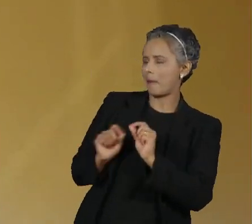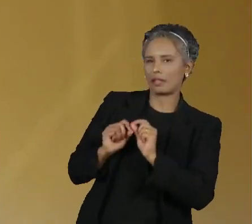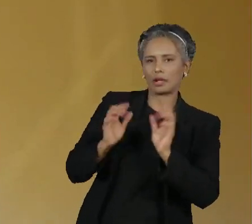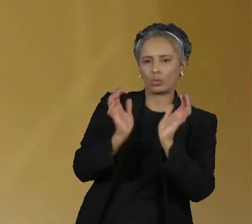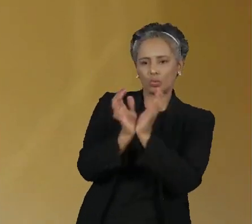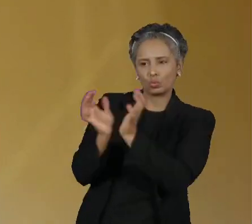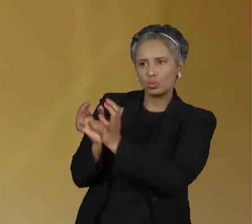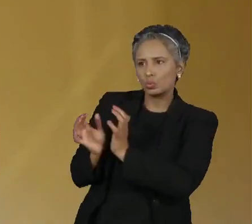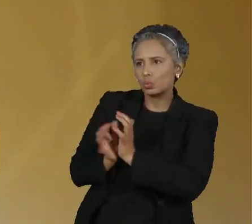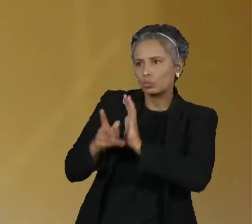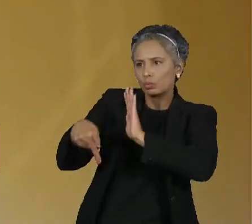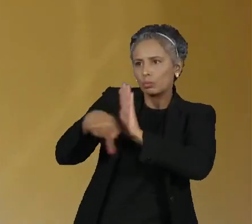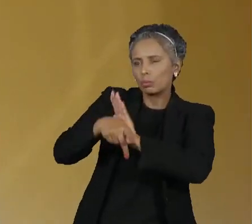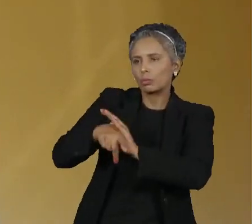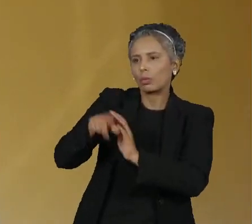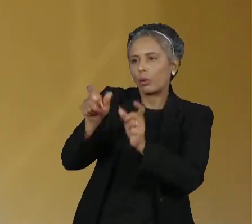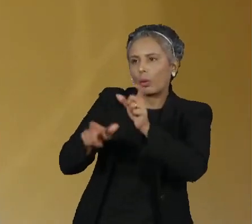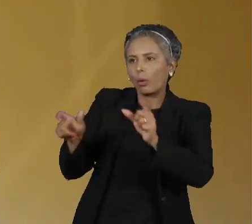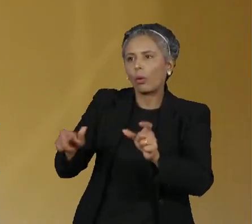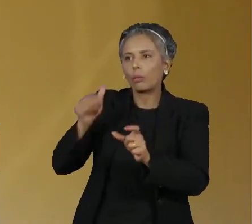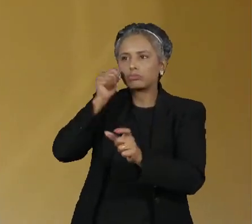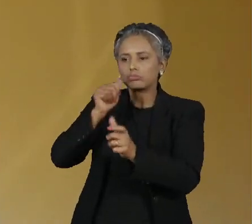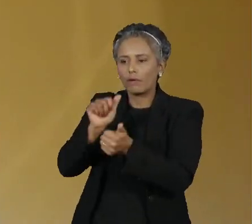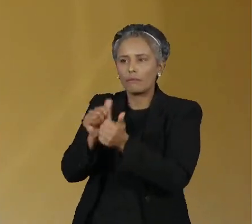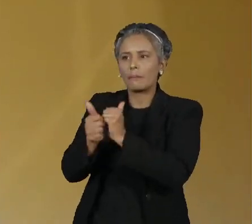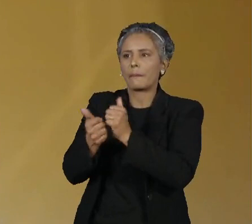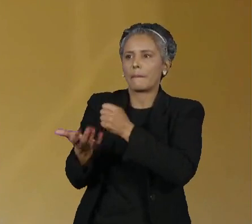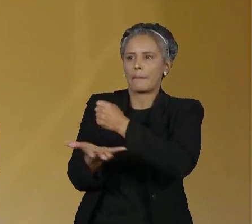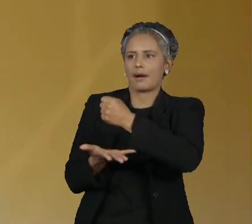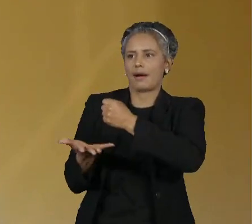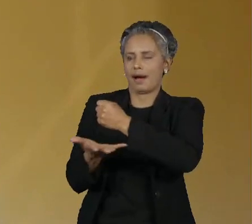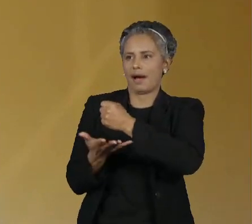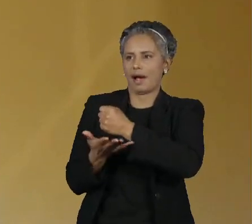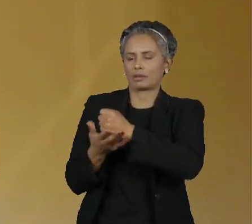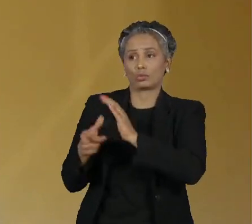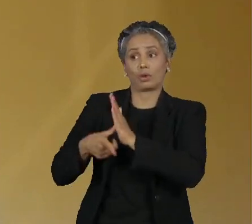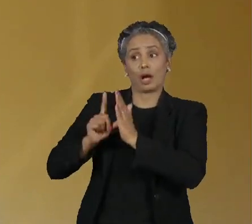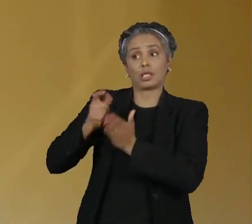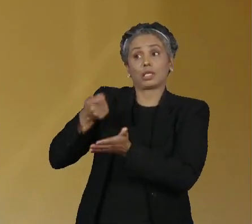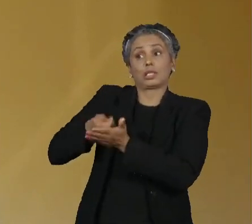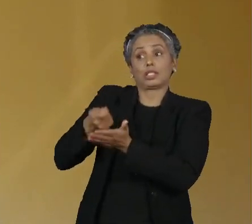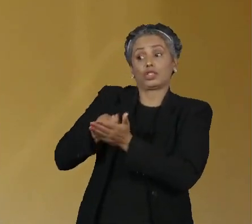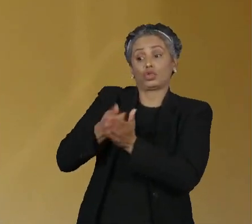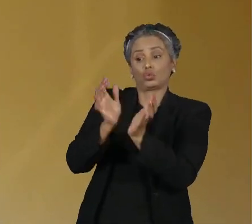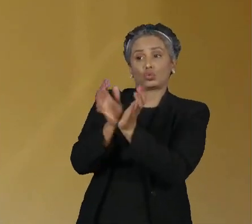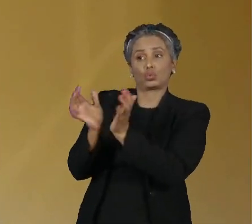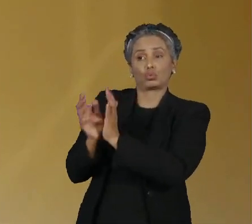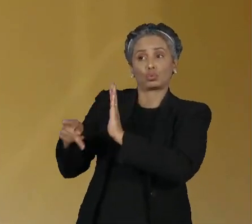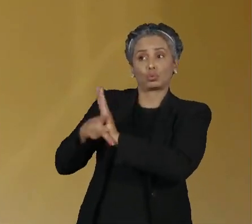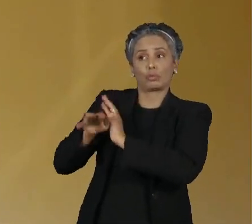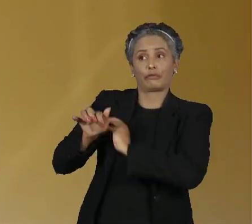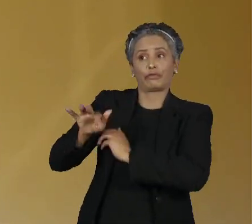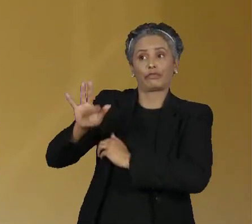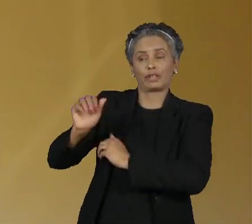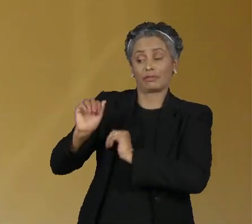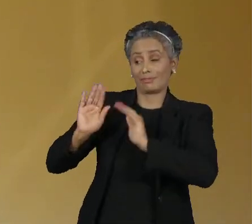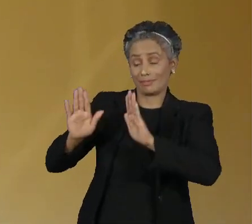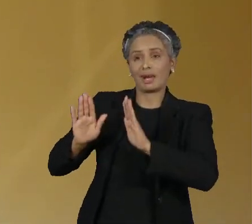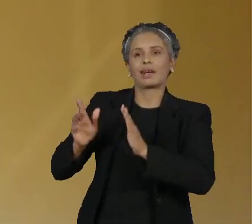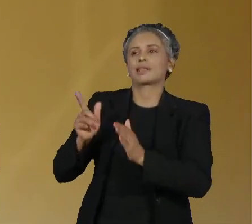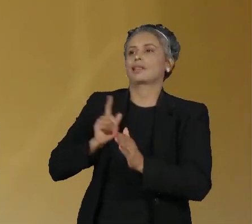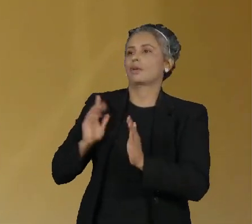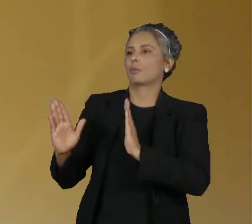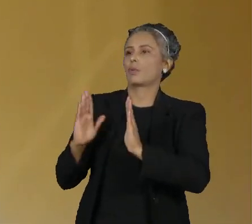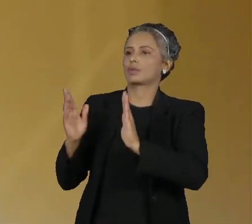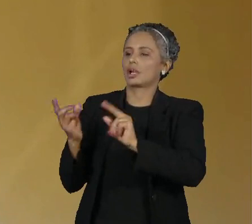não só uma categoria, como era o exigido aí pela FIFA, mas com várias categorias, com um processo de transição para